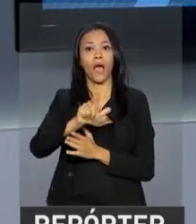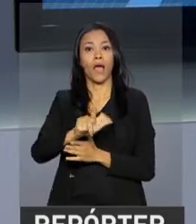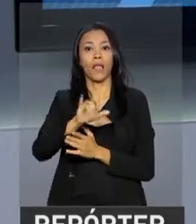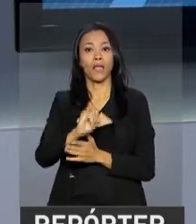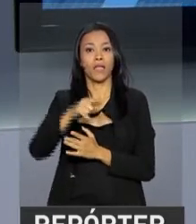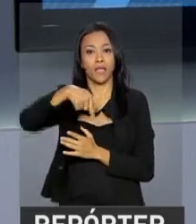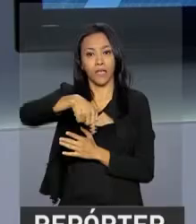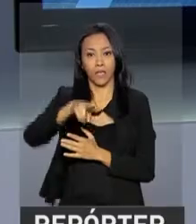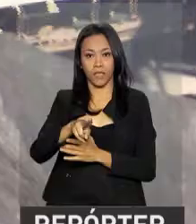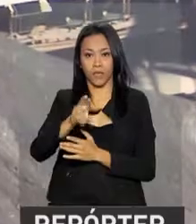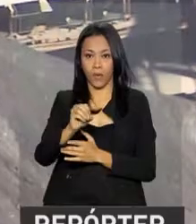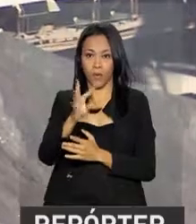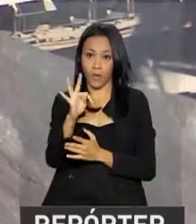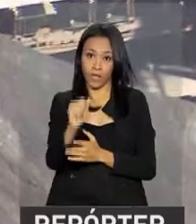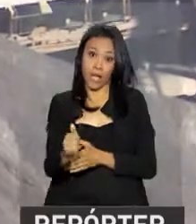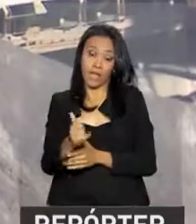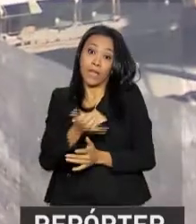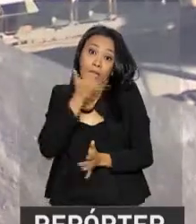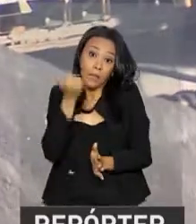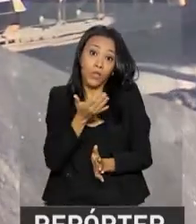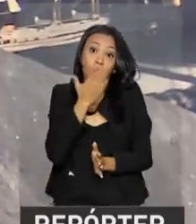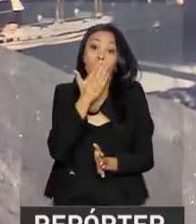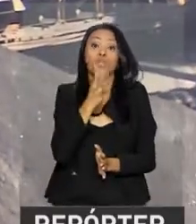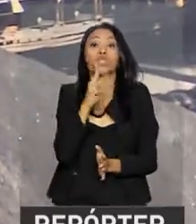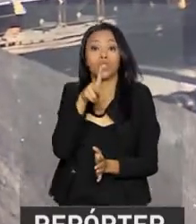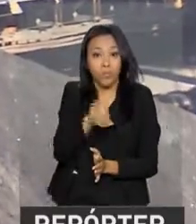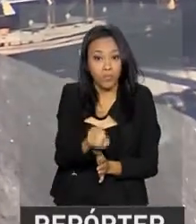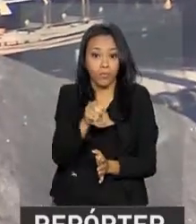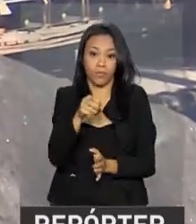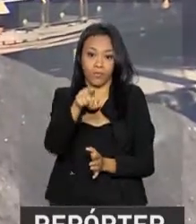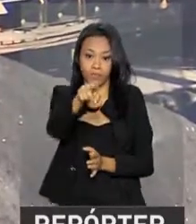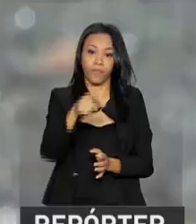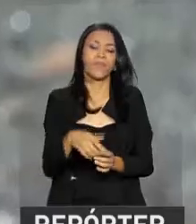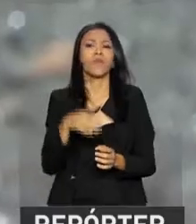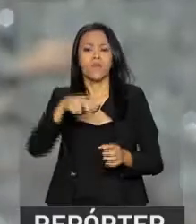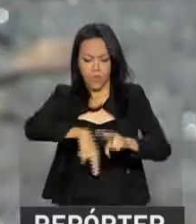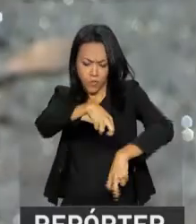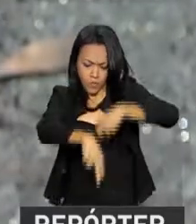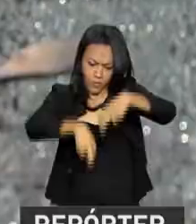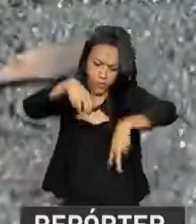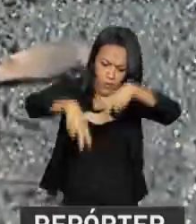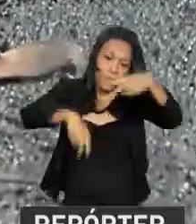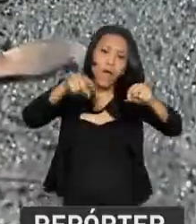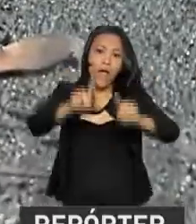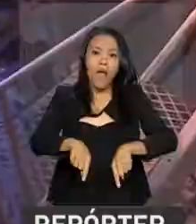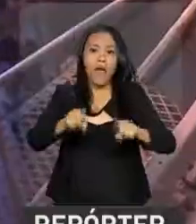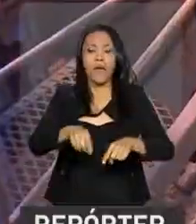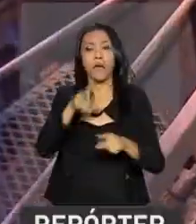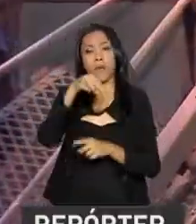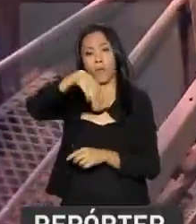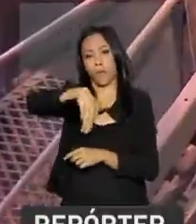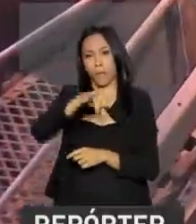explorado entre as riquezas que saem do nosso subsolo estão os minérios sobre sua exploração